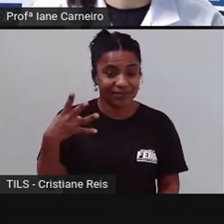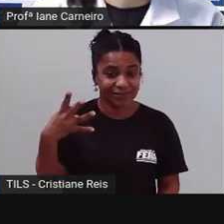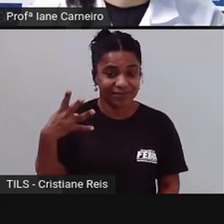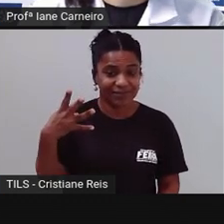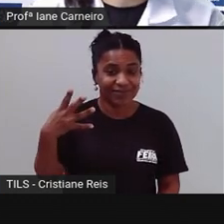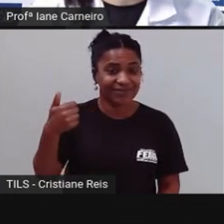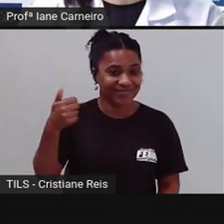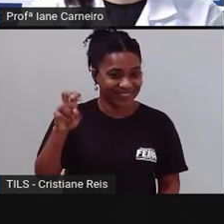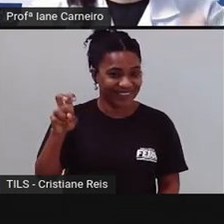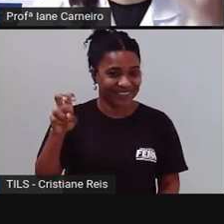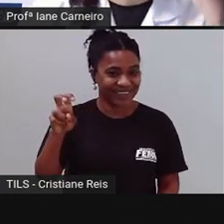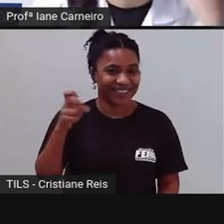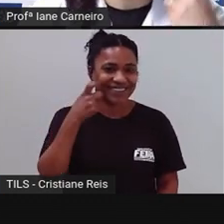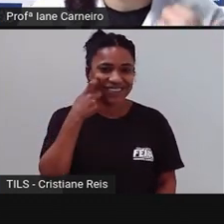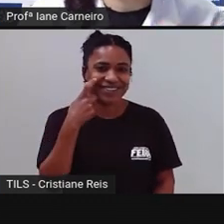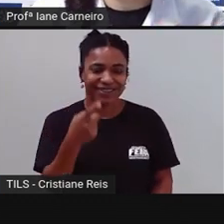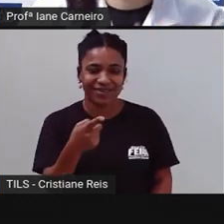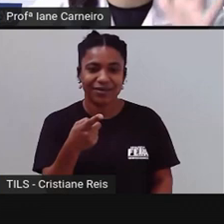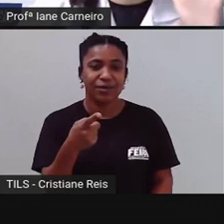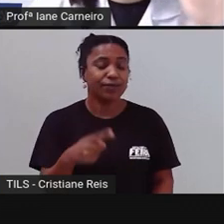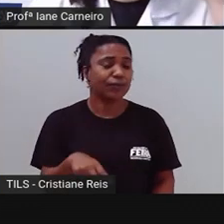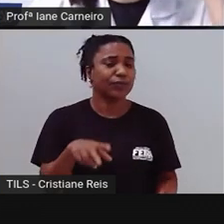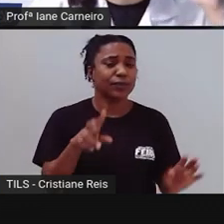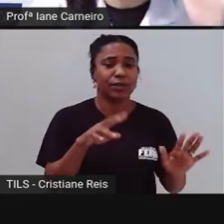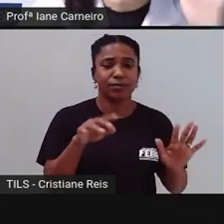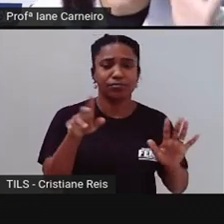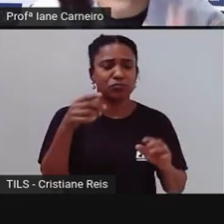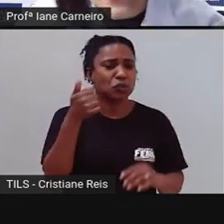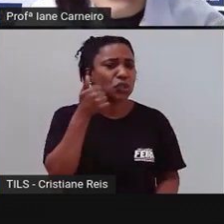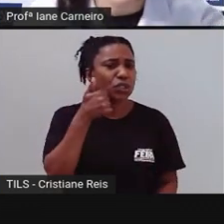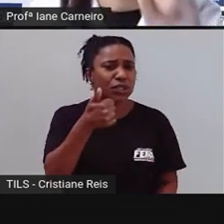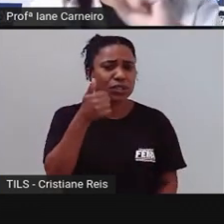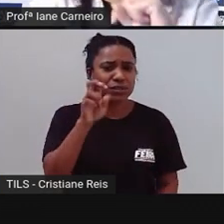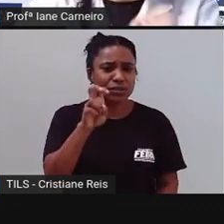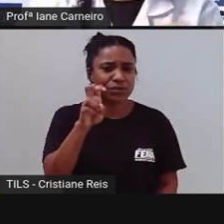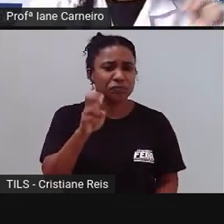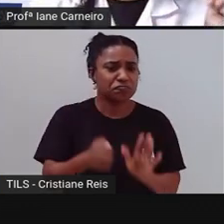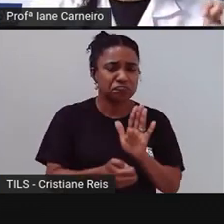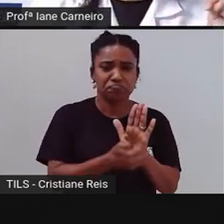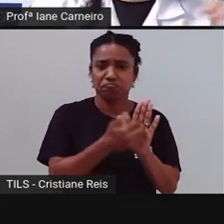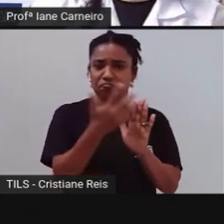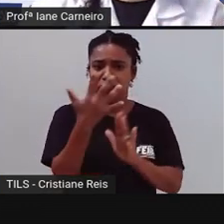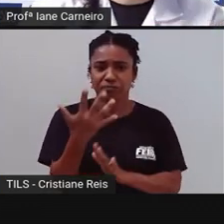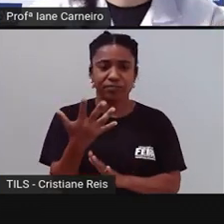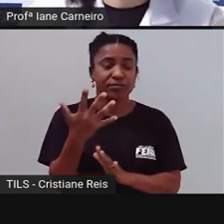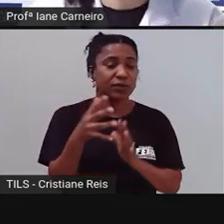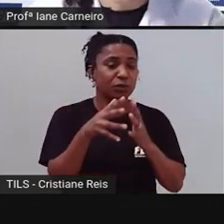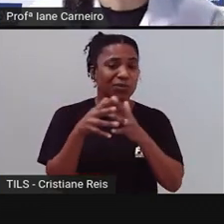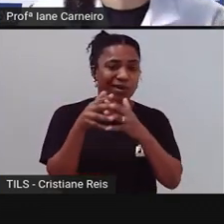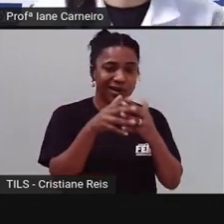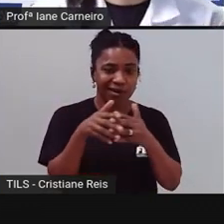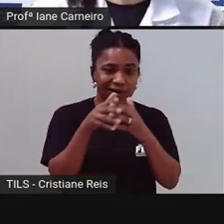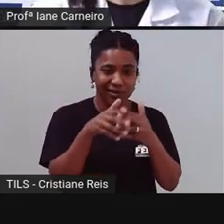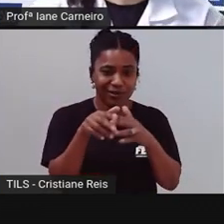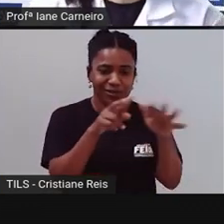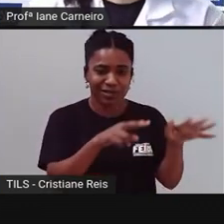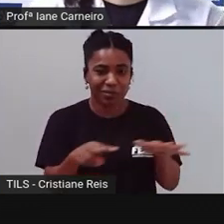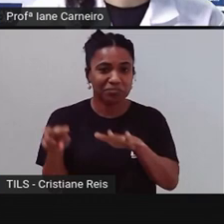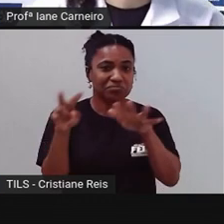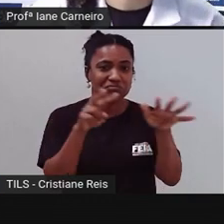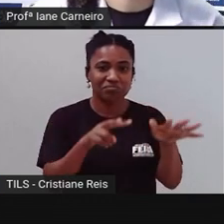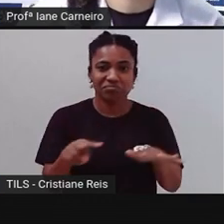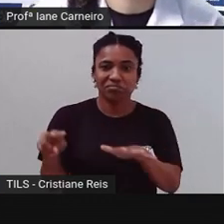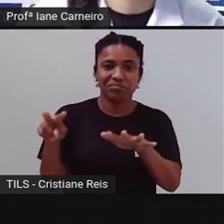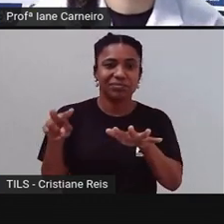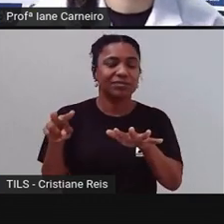14, 15. Então, a coleta na minha rua passou 15 vezes em um mês. Passou muito, né?